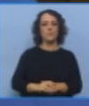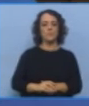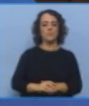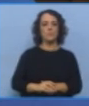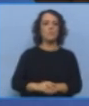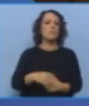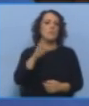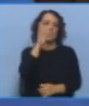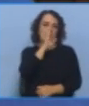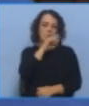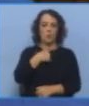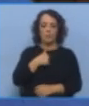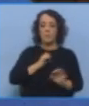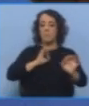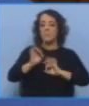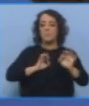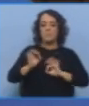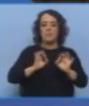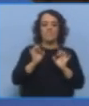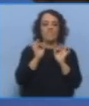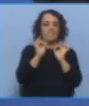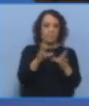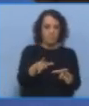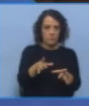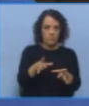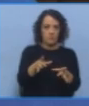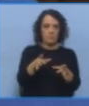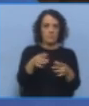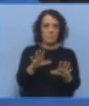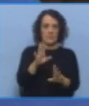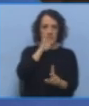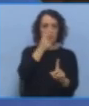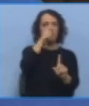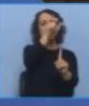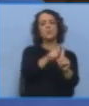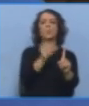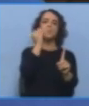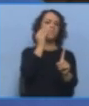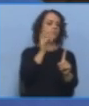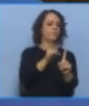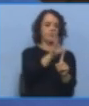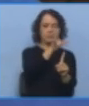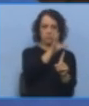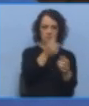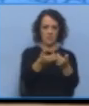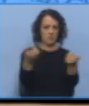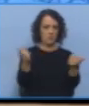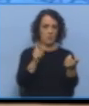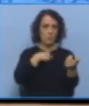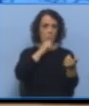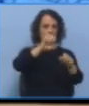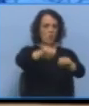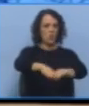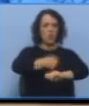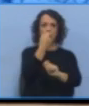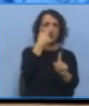se estou num processo de despedimento e não separo a pessoa da situação em si, posso destruir a própria pessoa.